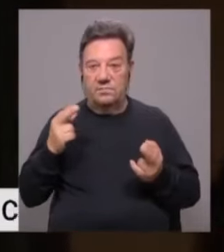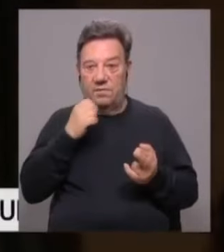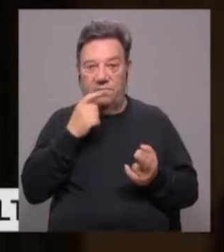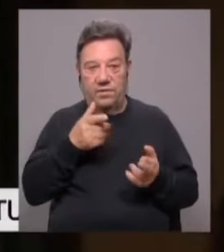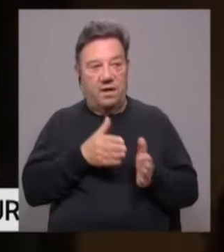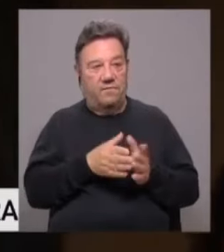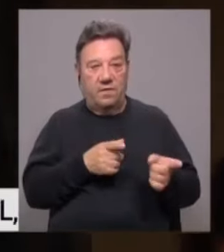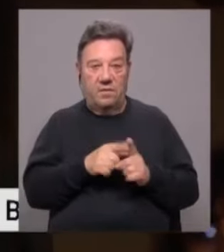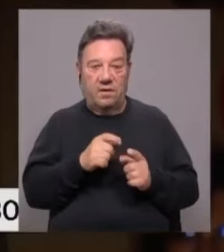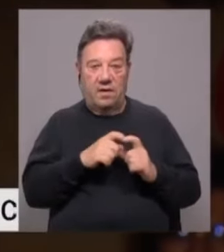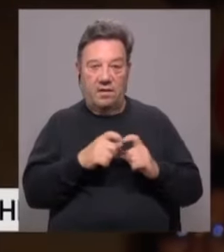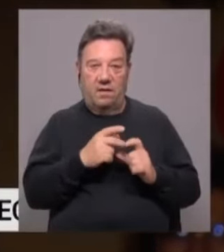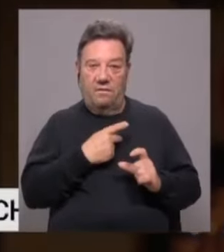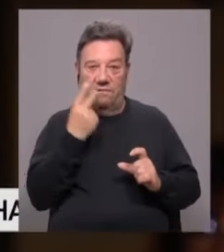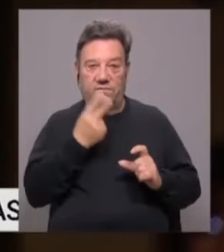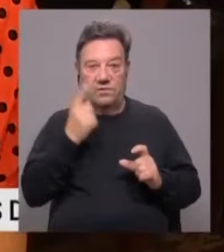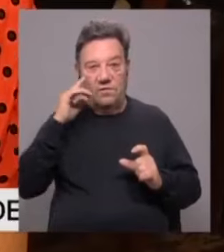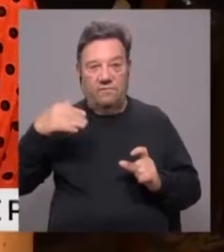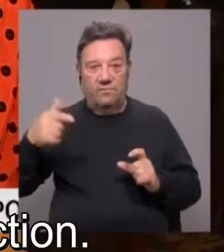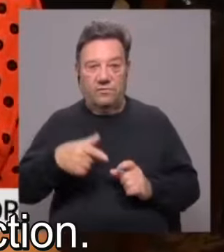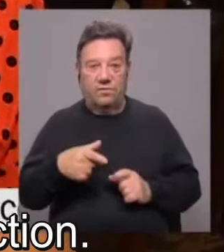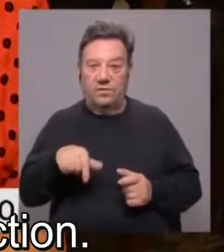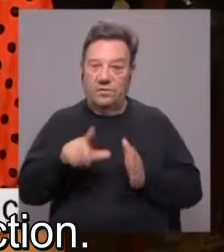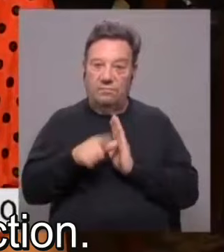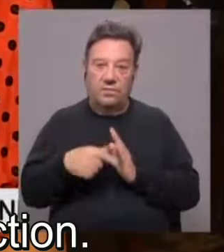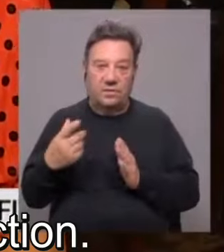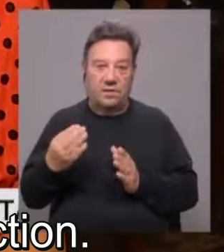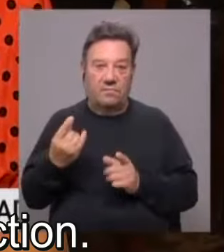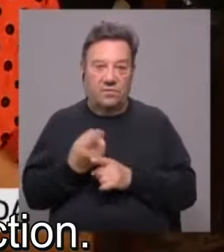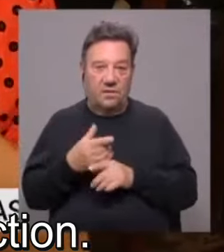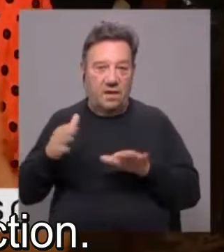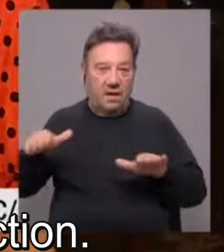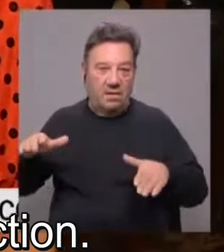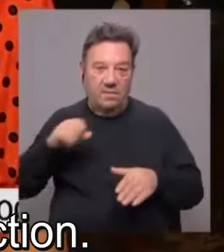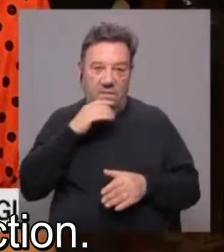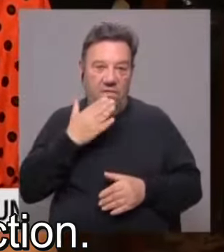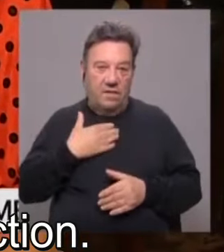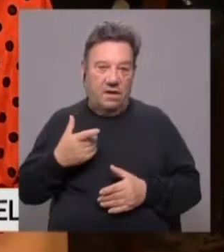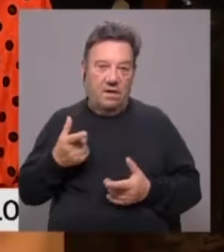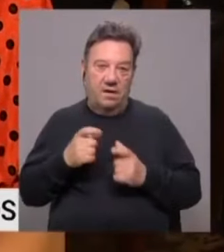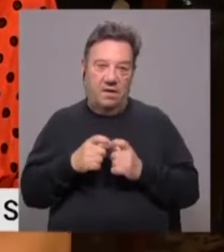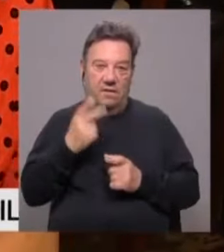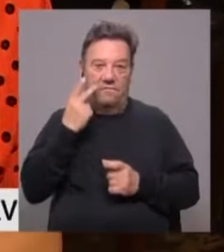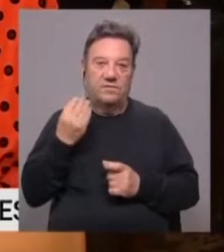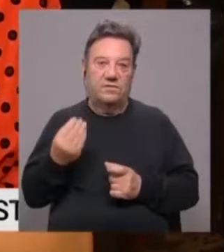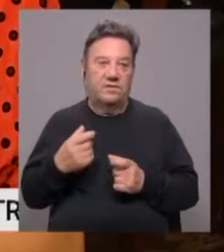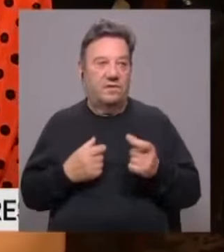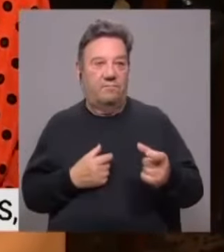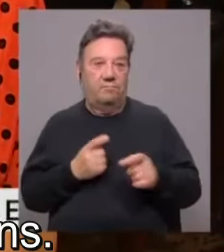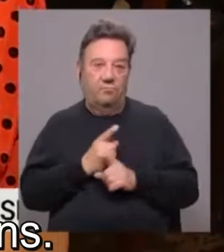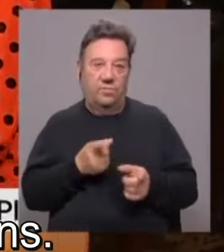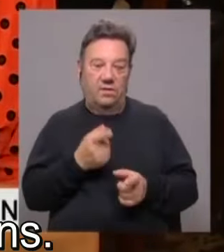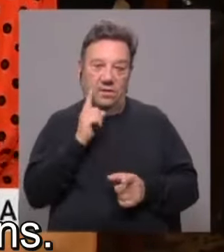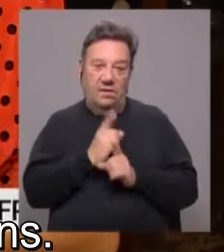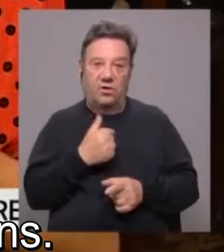usar como cartão de visita no futuro. Este projeto tem muitas asas para nos dar esse cartão de visita, porque